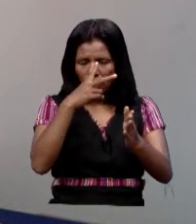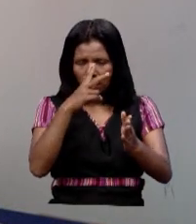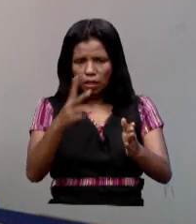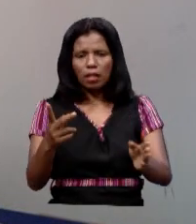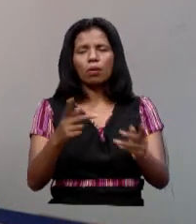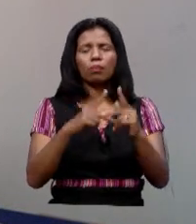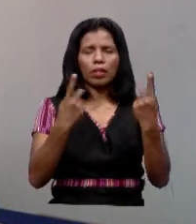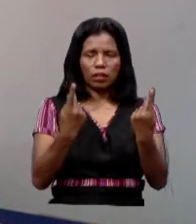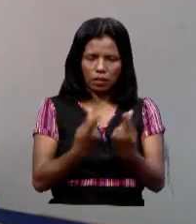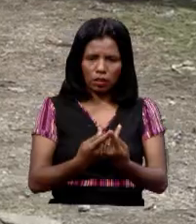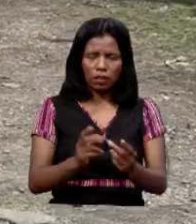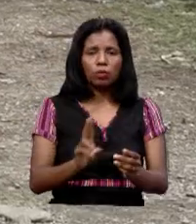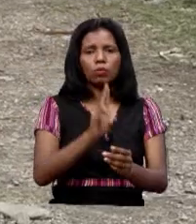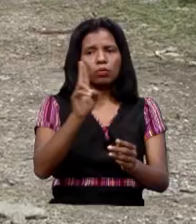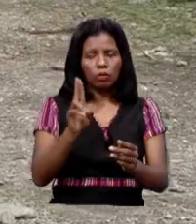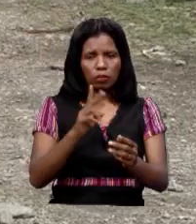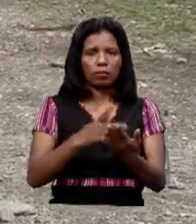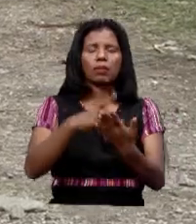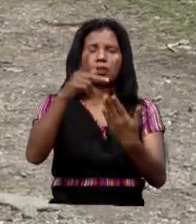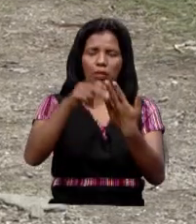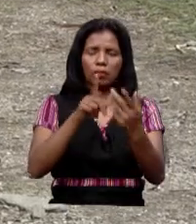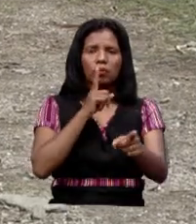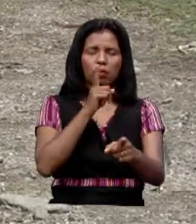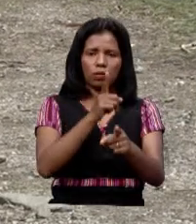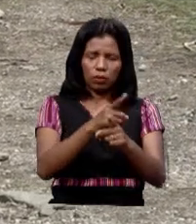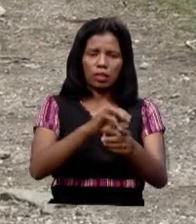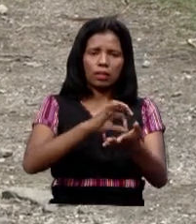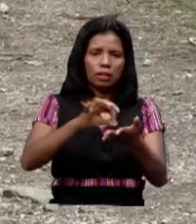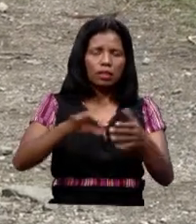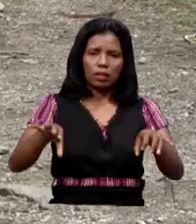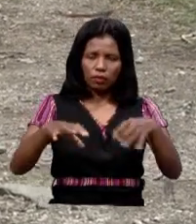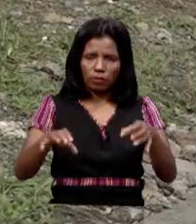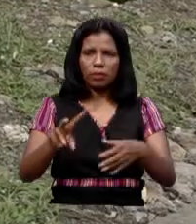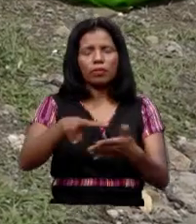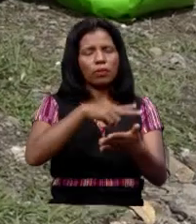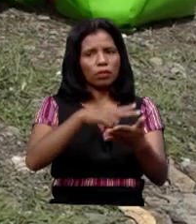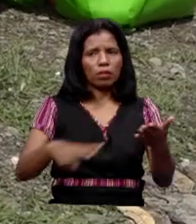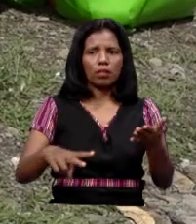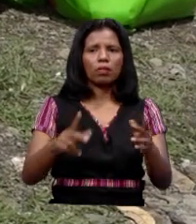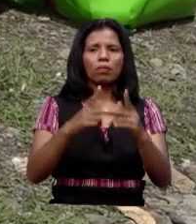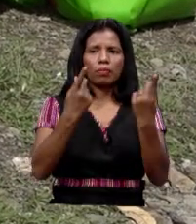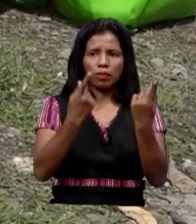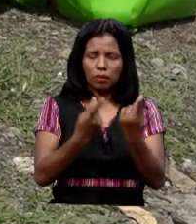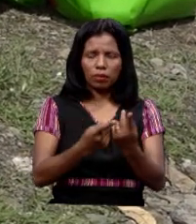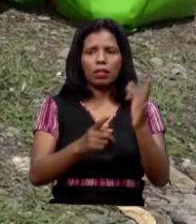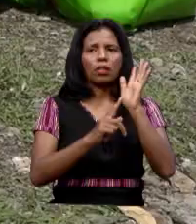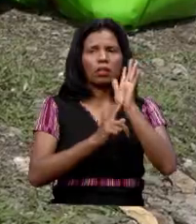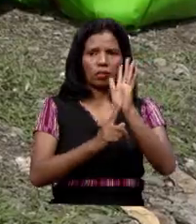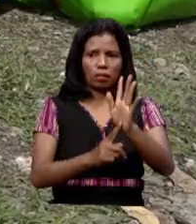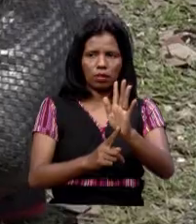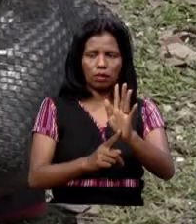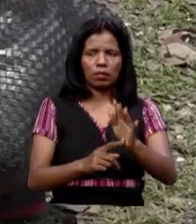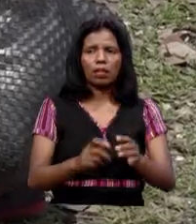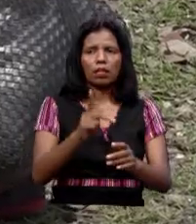duni programa ne tirolos contrato se agora viola contrato uma companhia sira relata ca